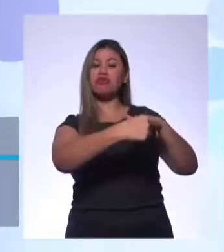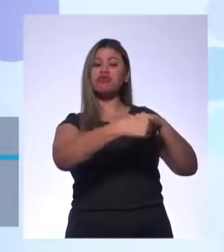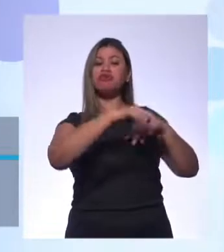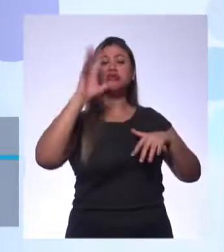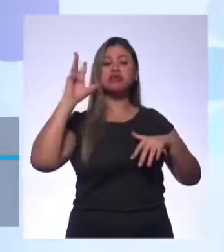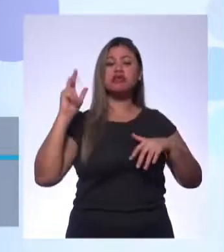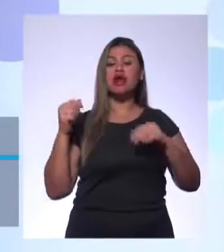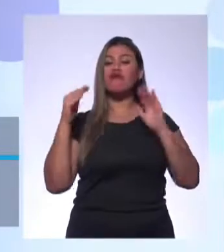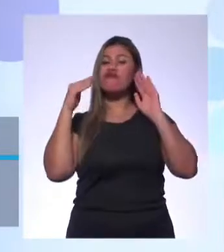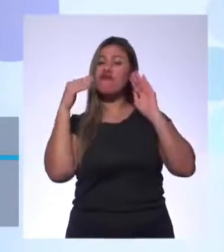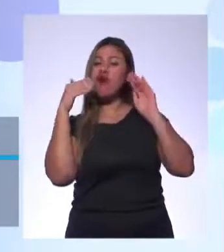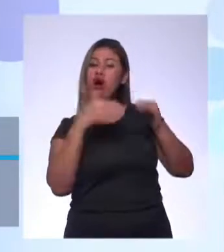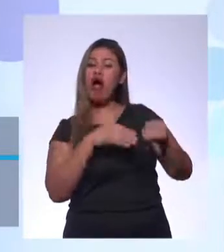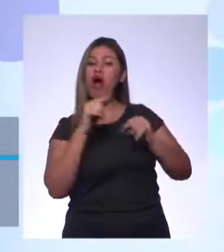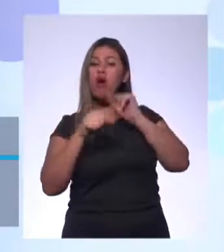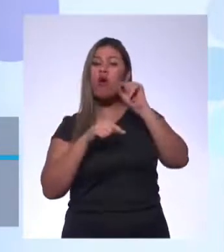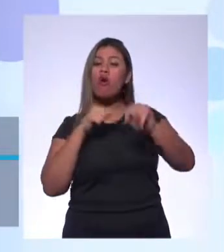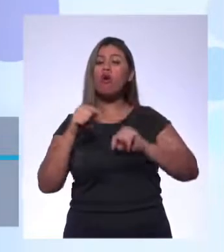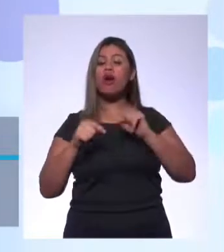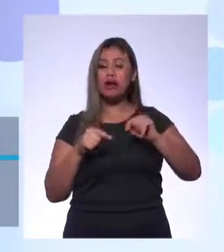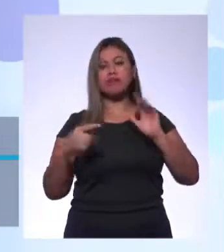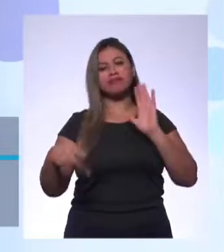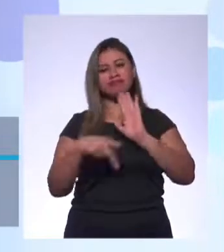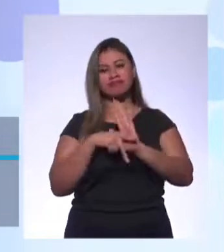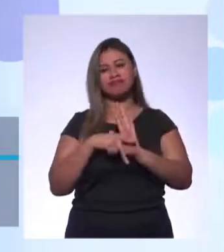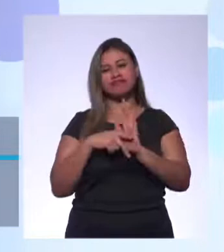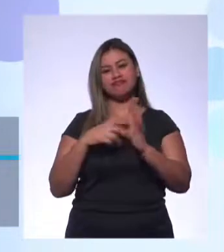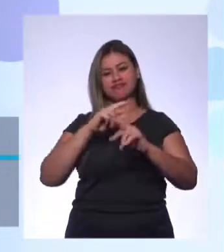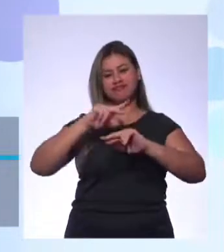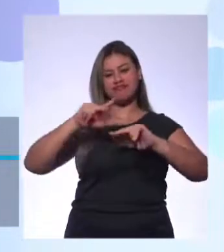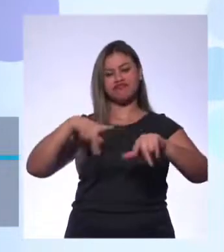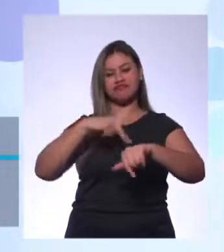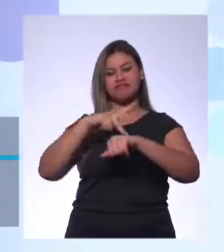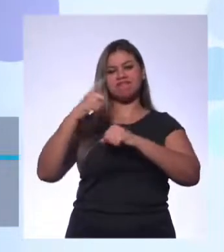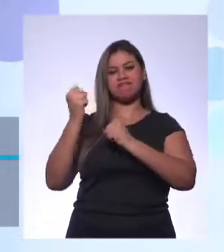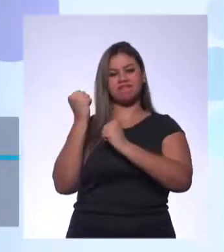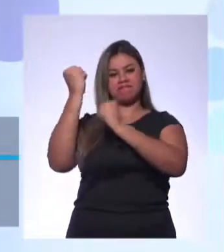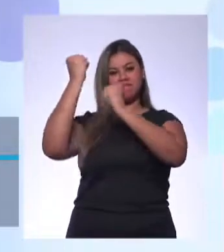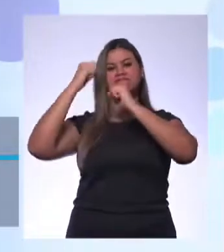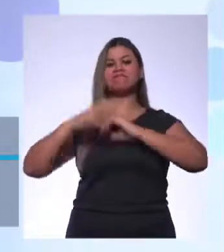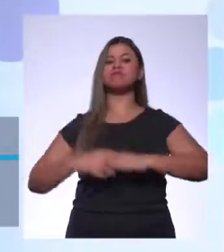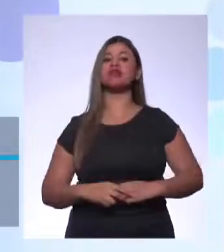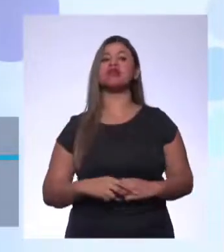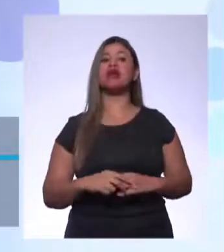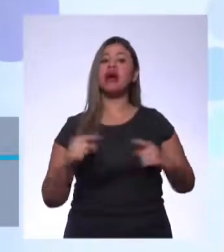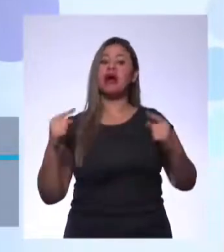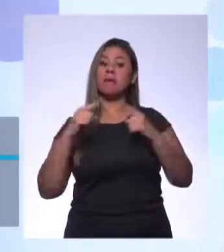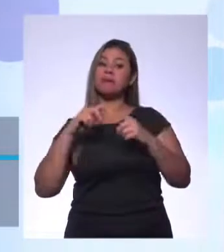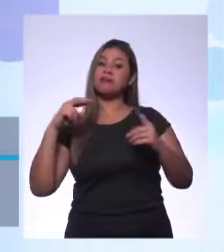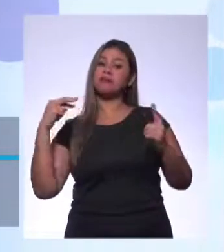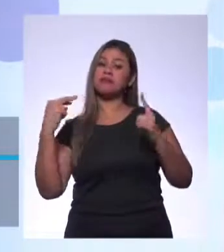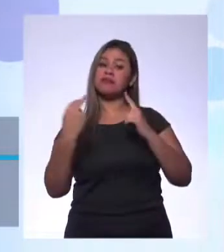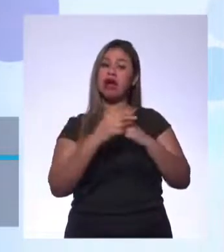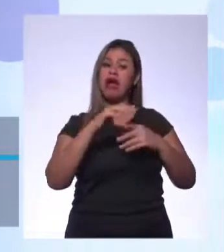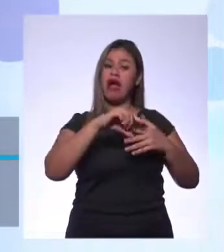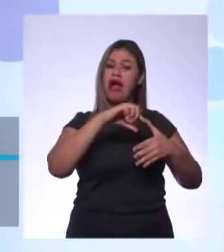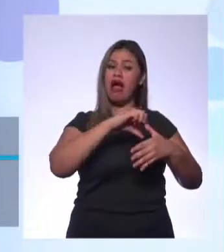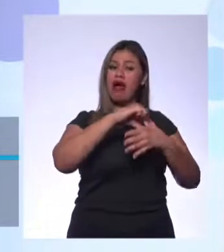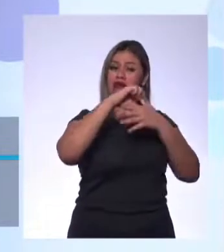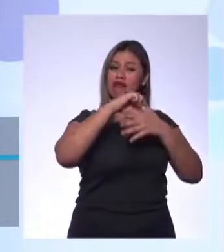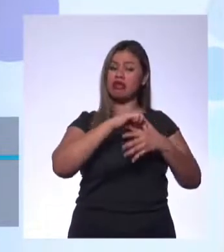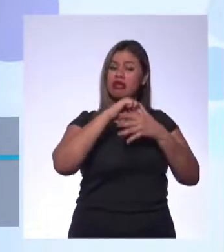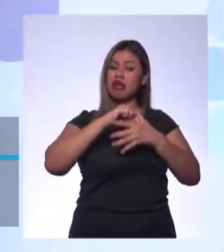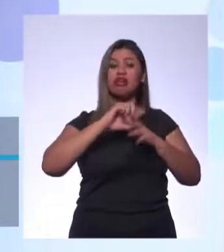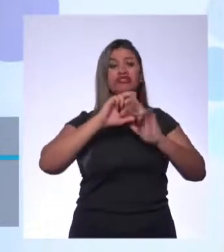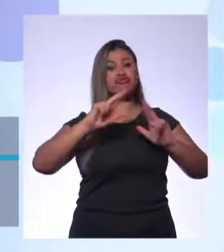voltado aí para a concepção dessas grandes potências aí, tá? Do ponto de vista do africano, a coisa era